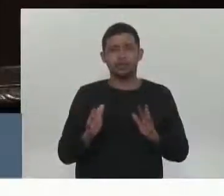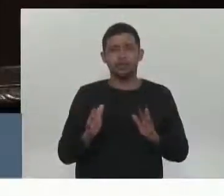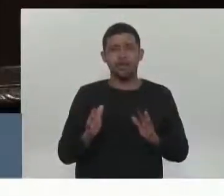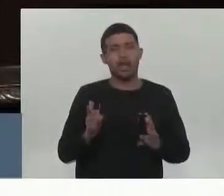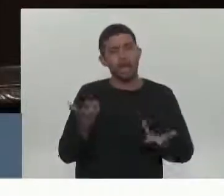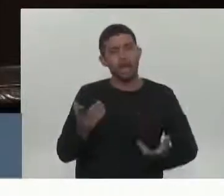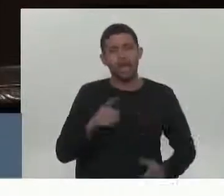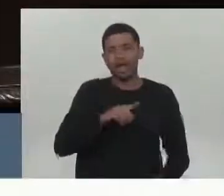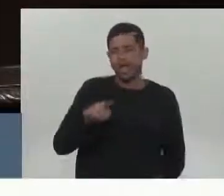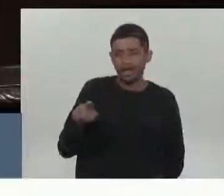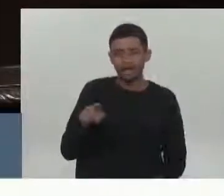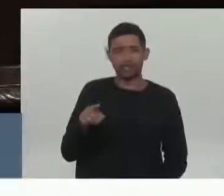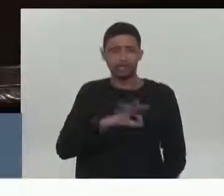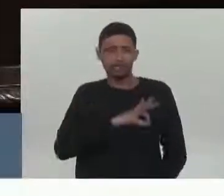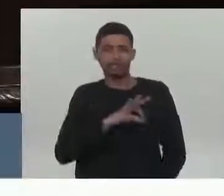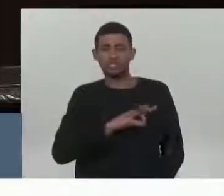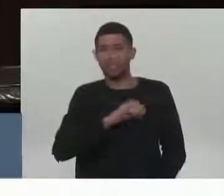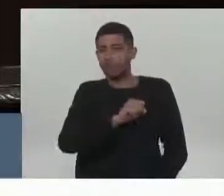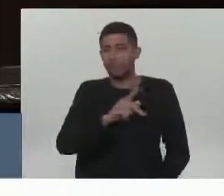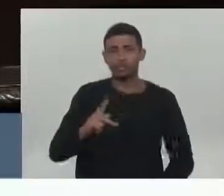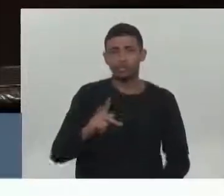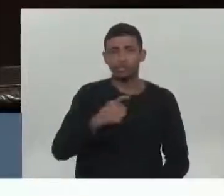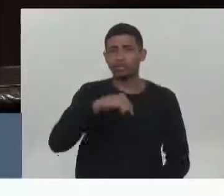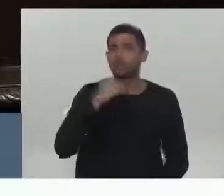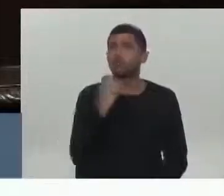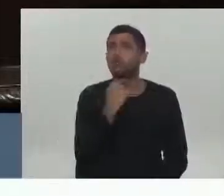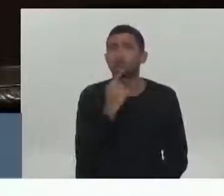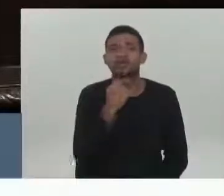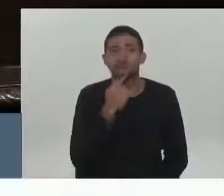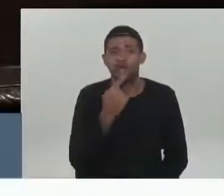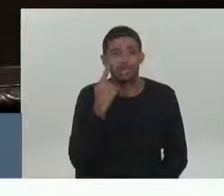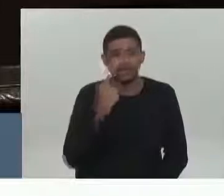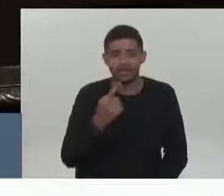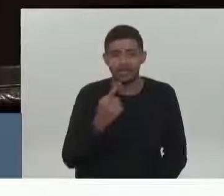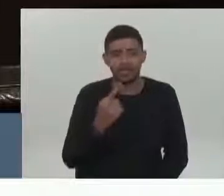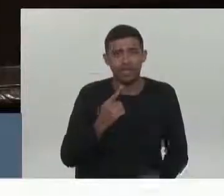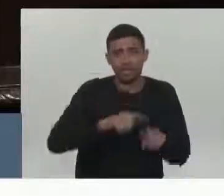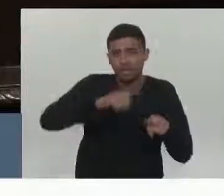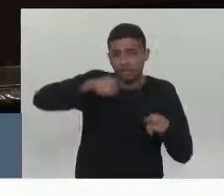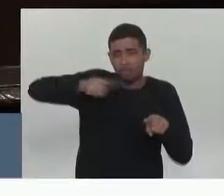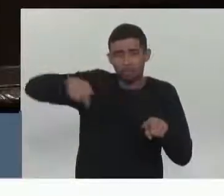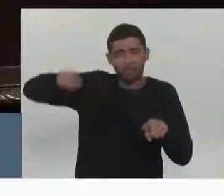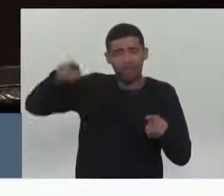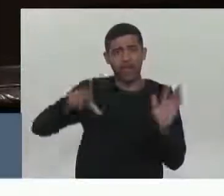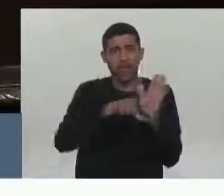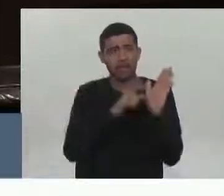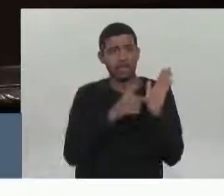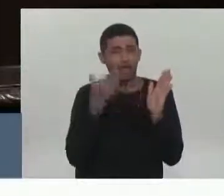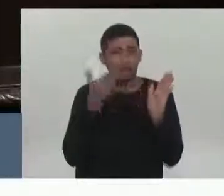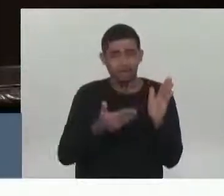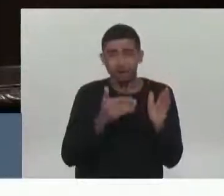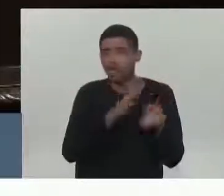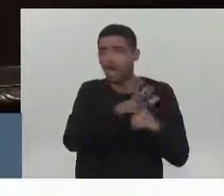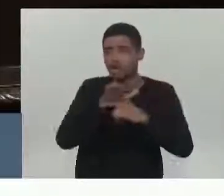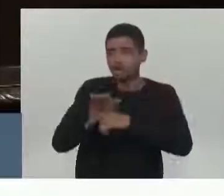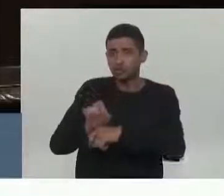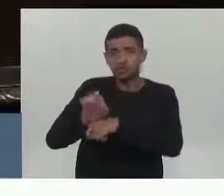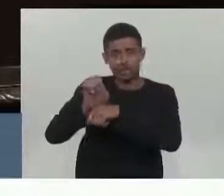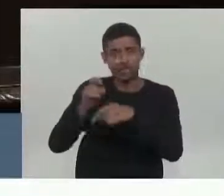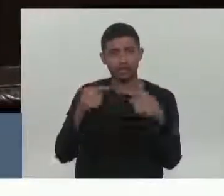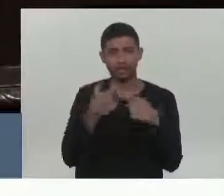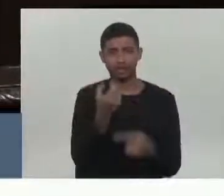se aposentando, e nós não conseguimos cumprir o índice apontado na legislação, que é bom para o Estado, que é os 20% das